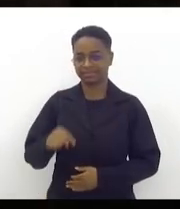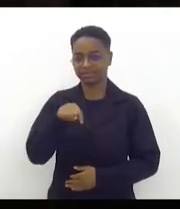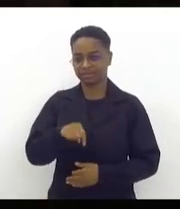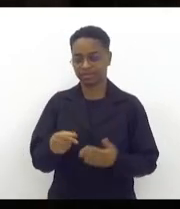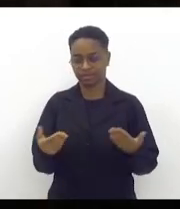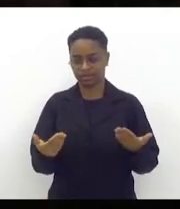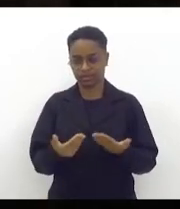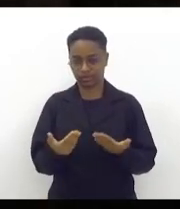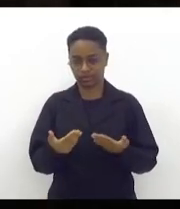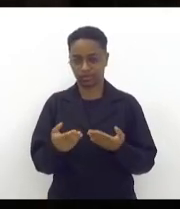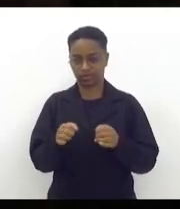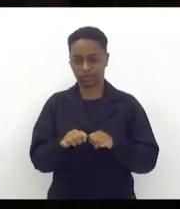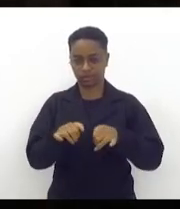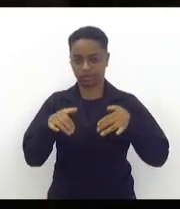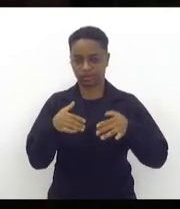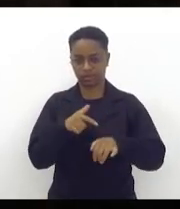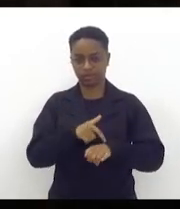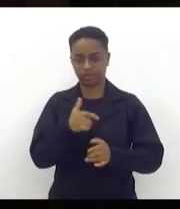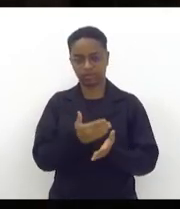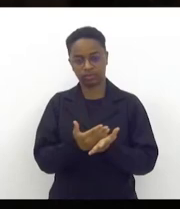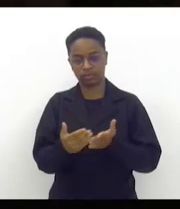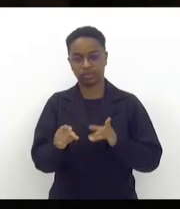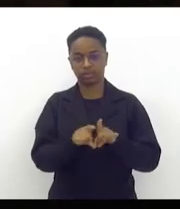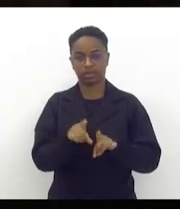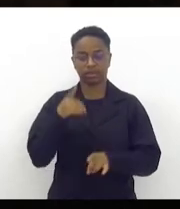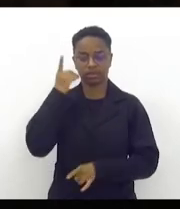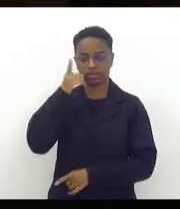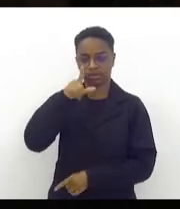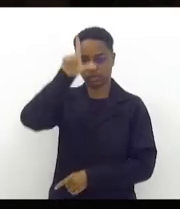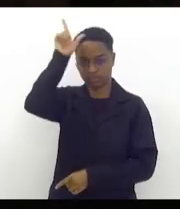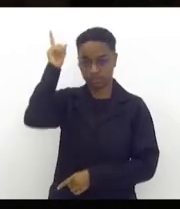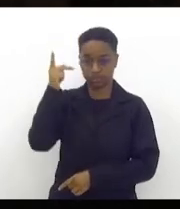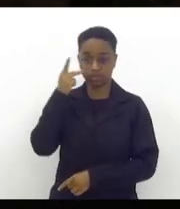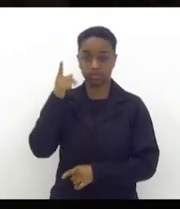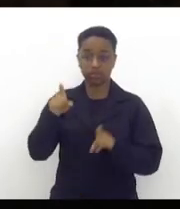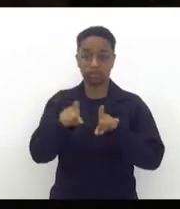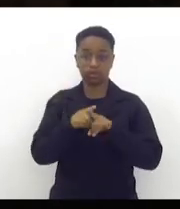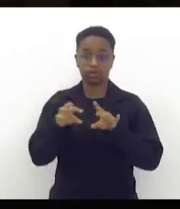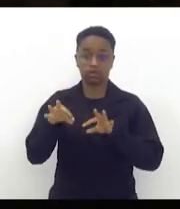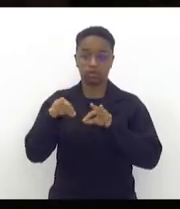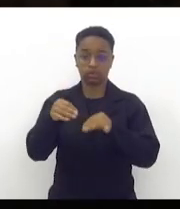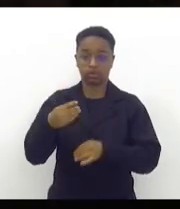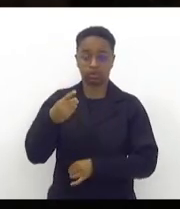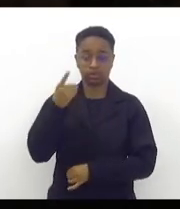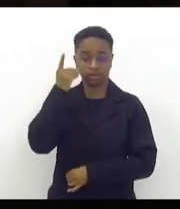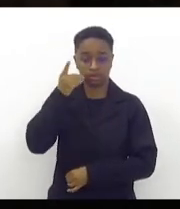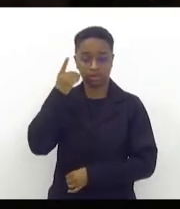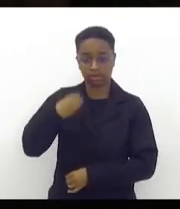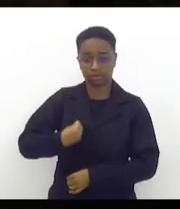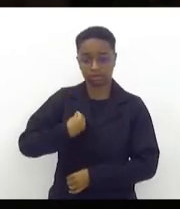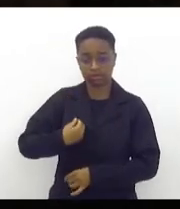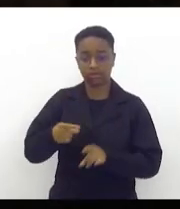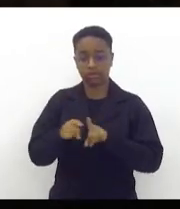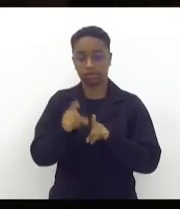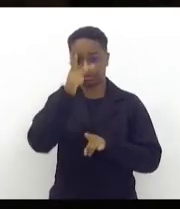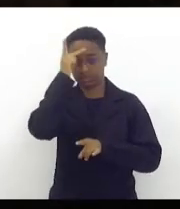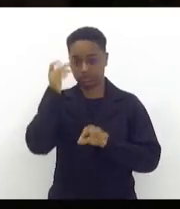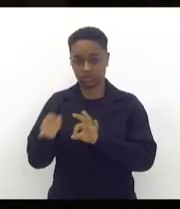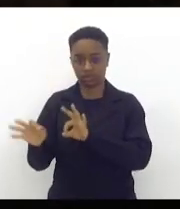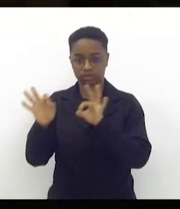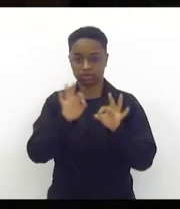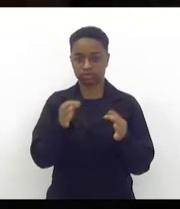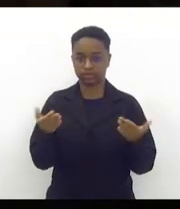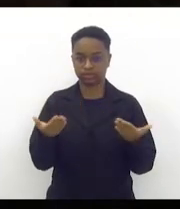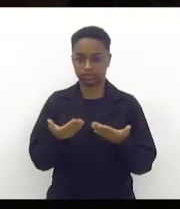sessão no expediente inicial, deputado Luiz Paulo, Marquinho, deputados presentes, senhoras e senhores que nos acompanham nesse